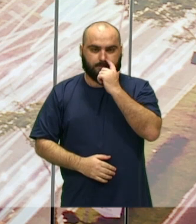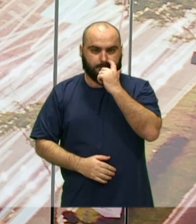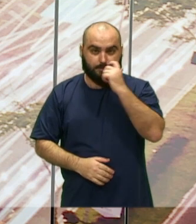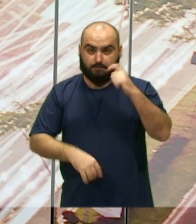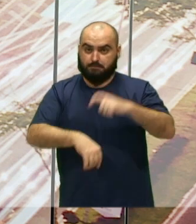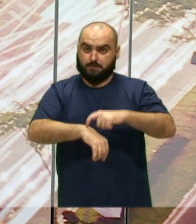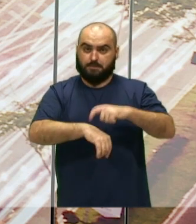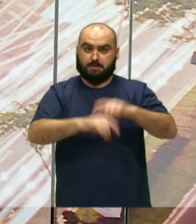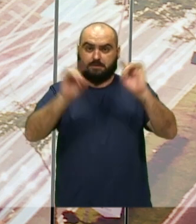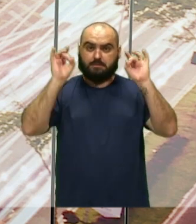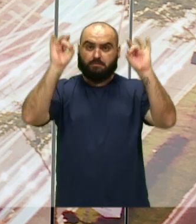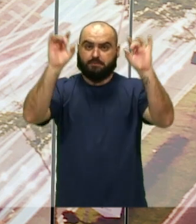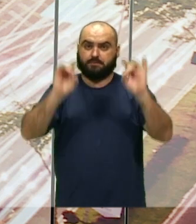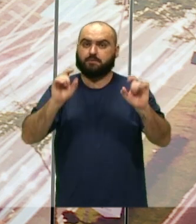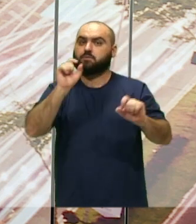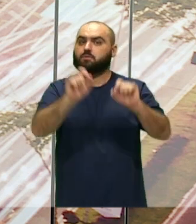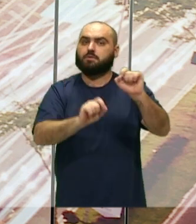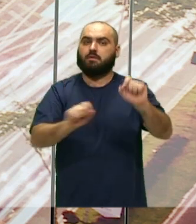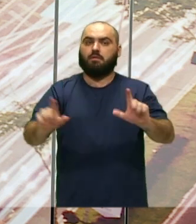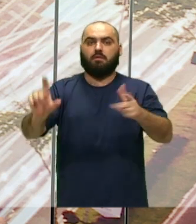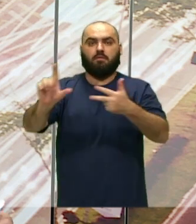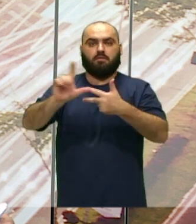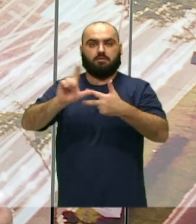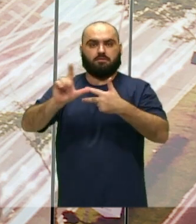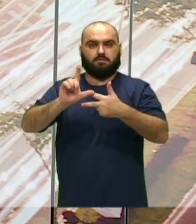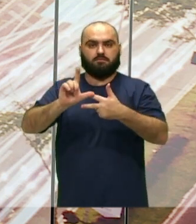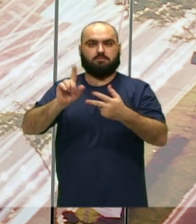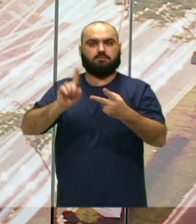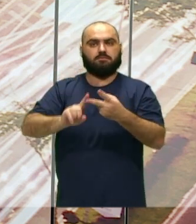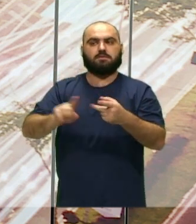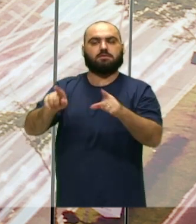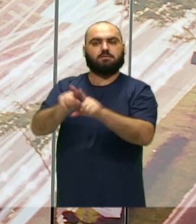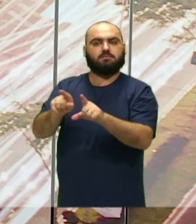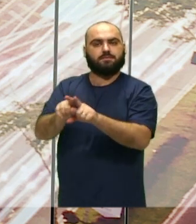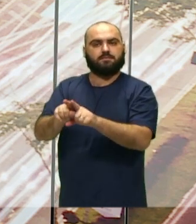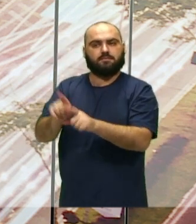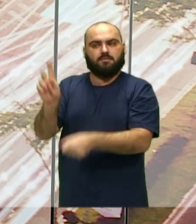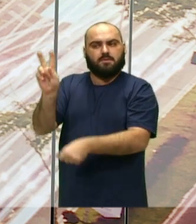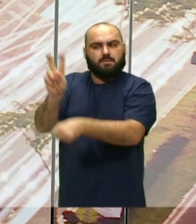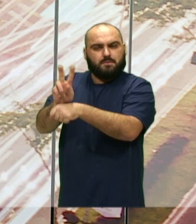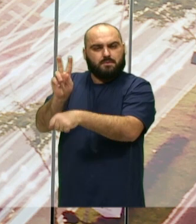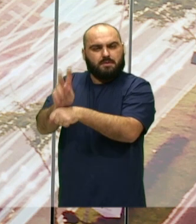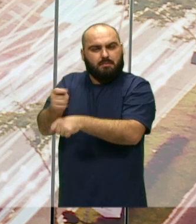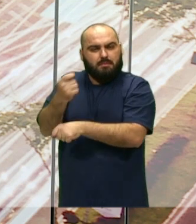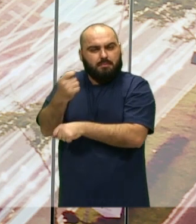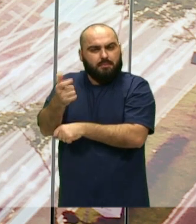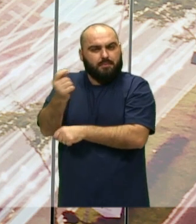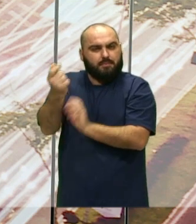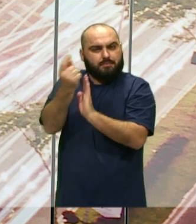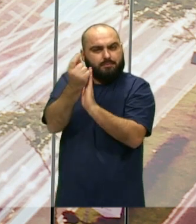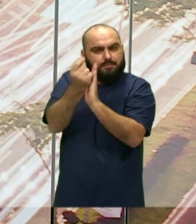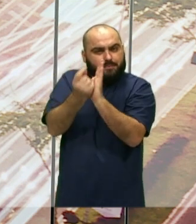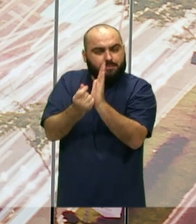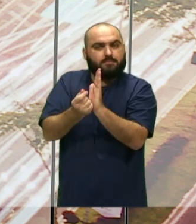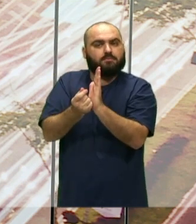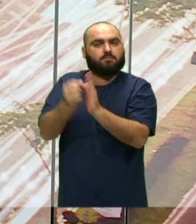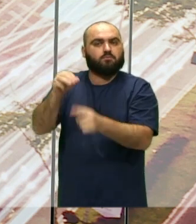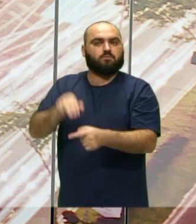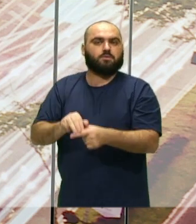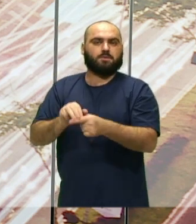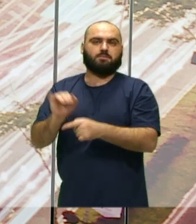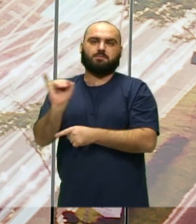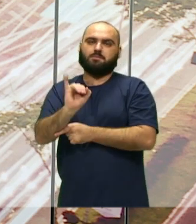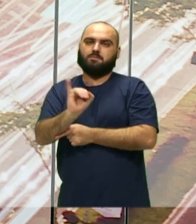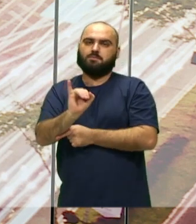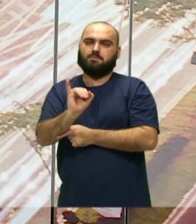Itajaí na questão do poder legislativo e na gestão de parte, uma pequena, singela parte do orçamento municipal, mas que os vereadores